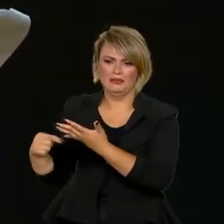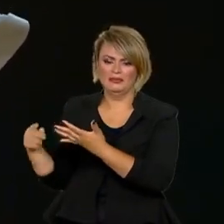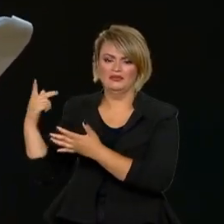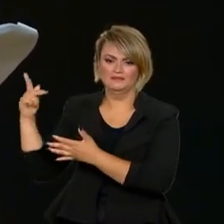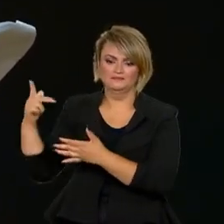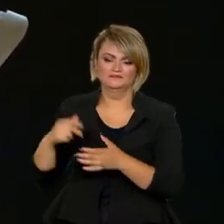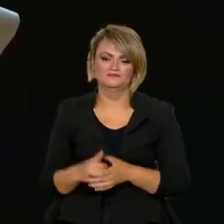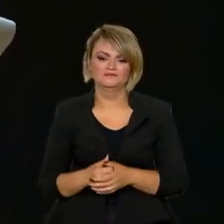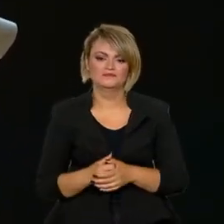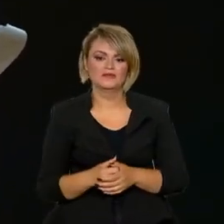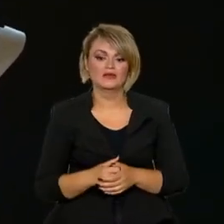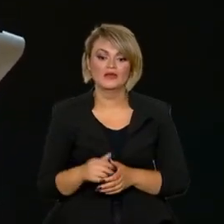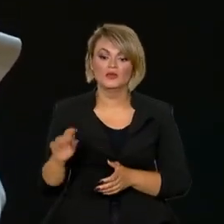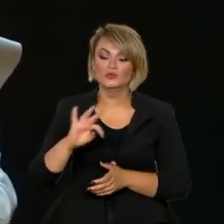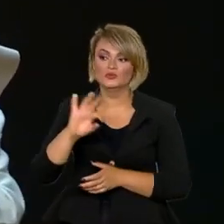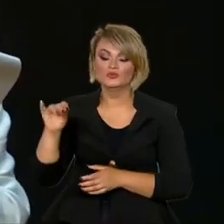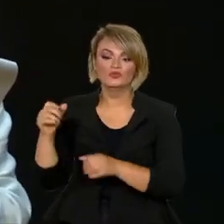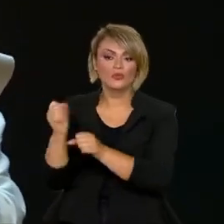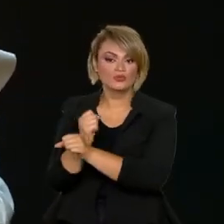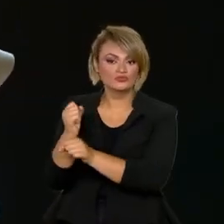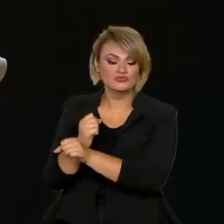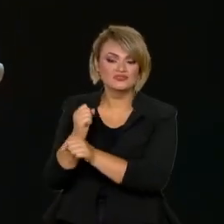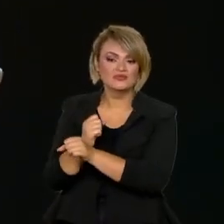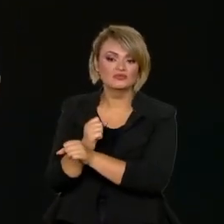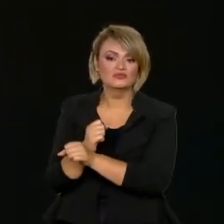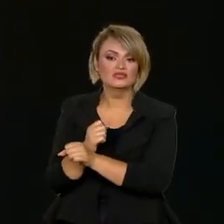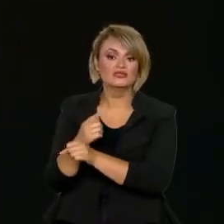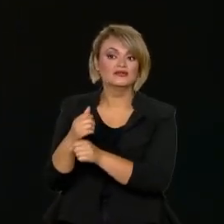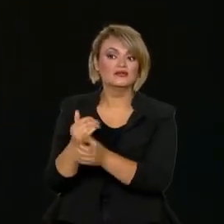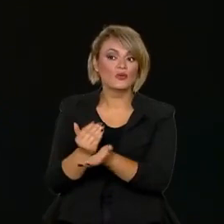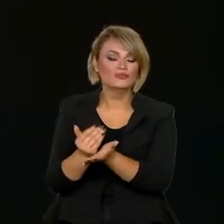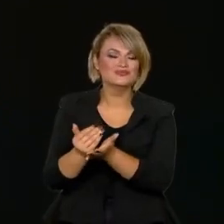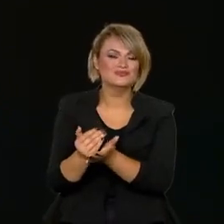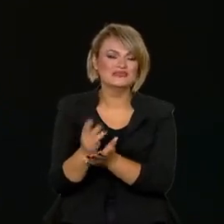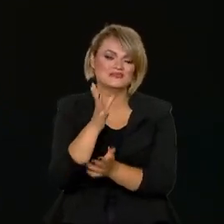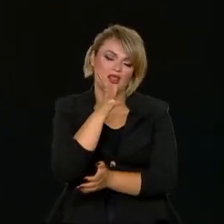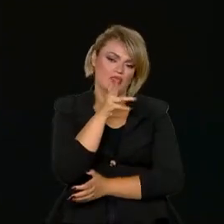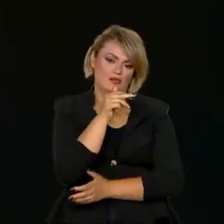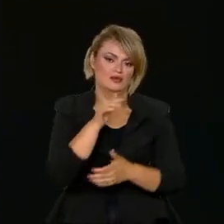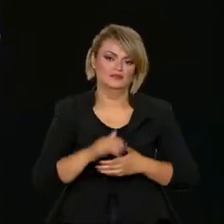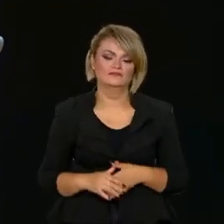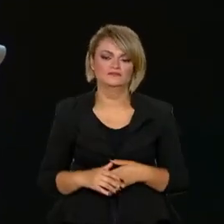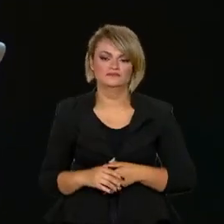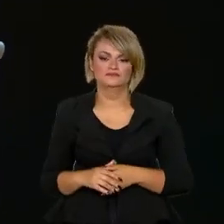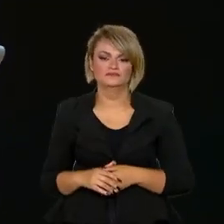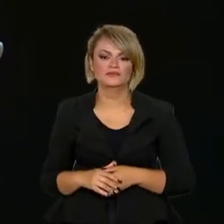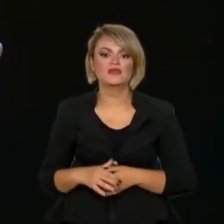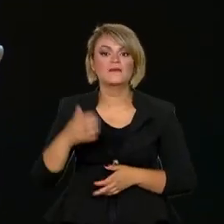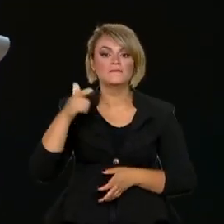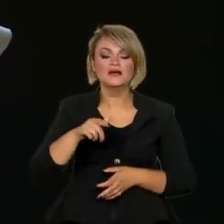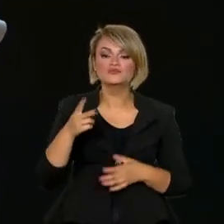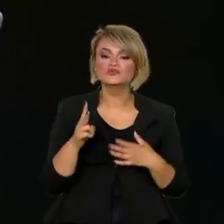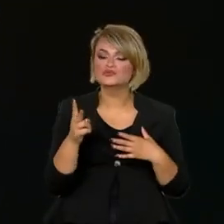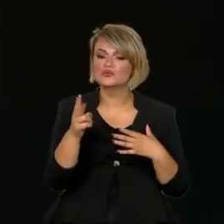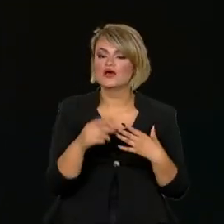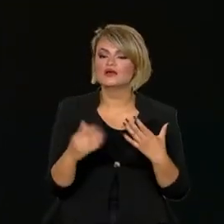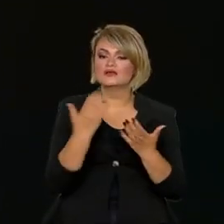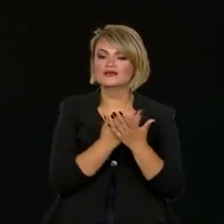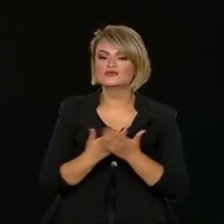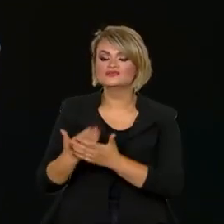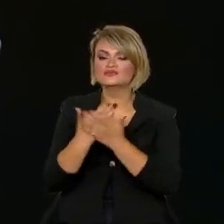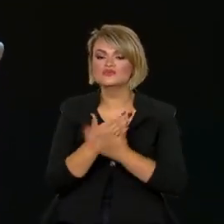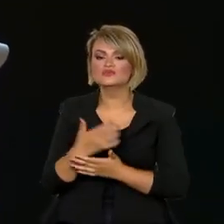Colibris e Água Fria. Todas obras que estavam em ritmo muito lento. E vamos dar continuidade ao estudo